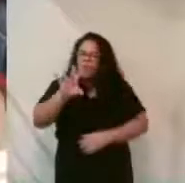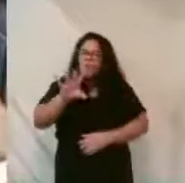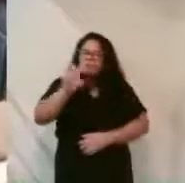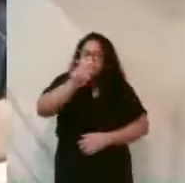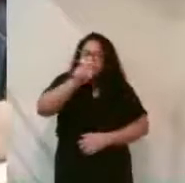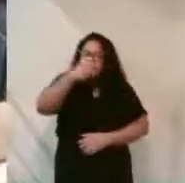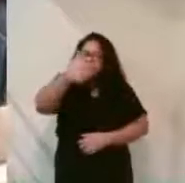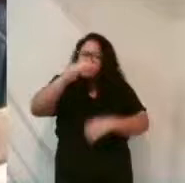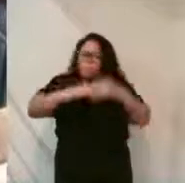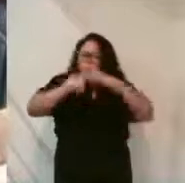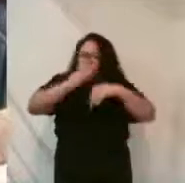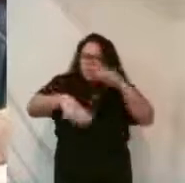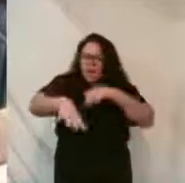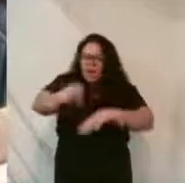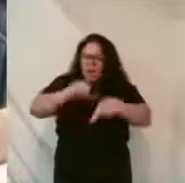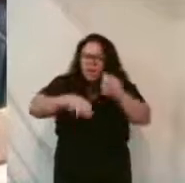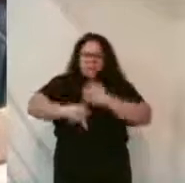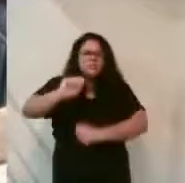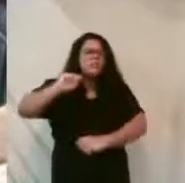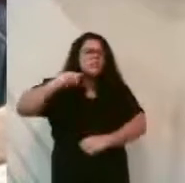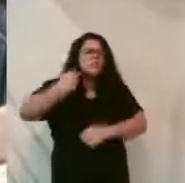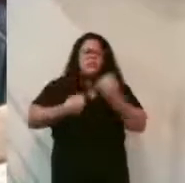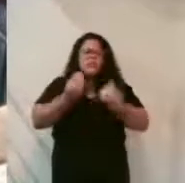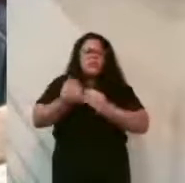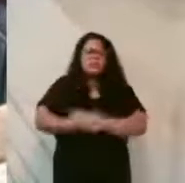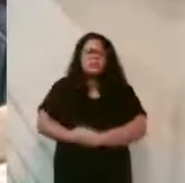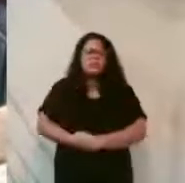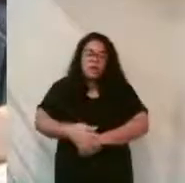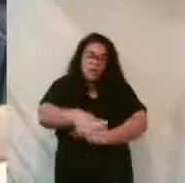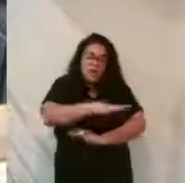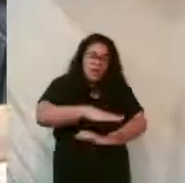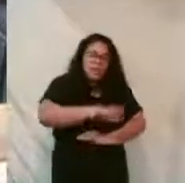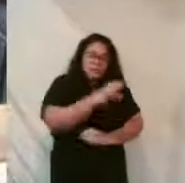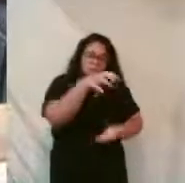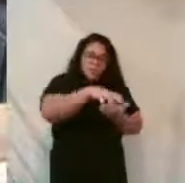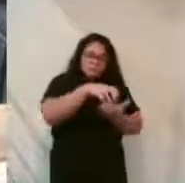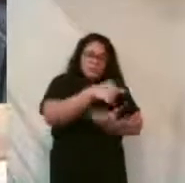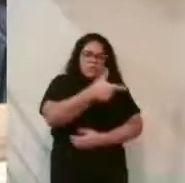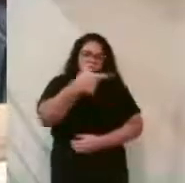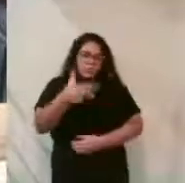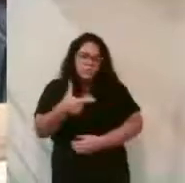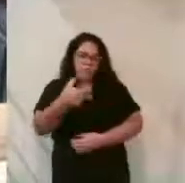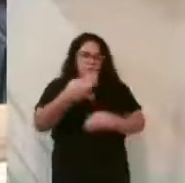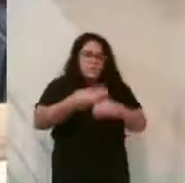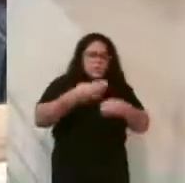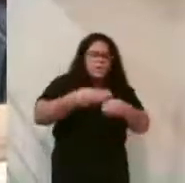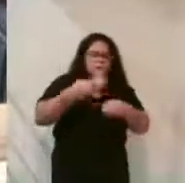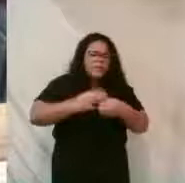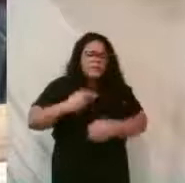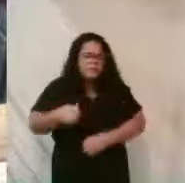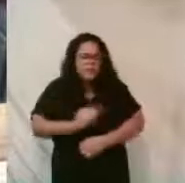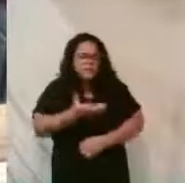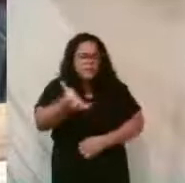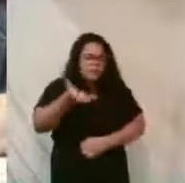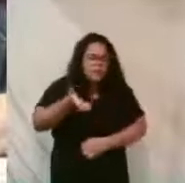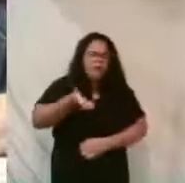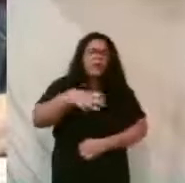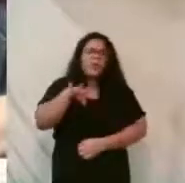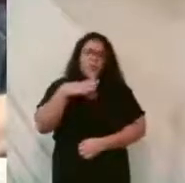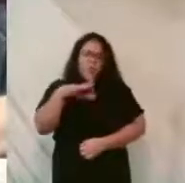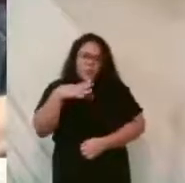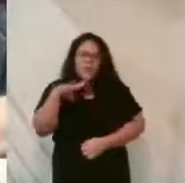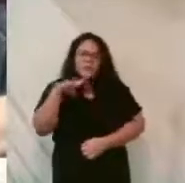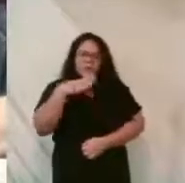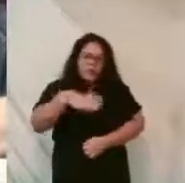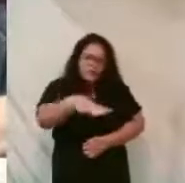nós iniciamos um trabalho com 22 municípios, nós, buscando, como foi dito aqui, da gente conhecer a realidade, já atingimos 60